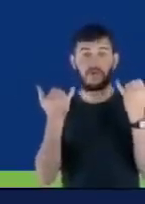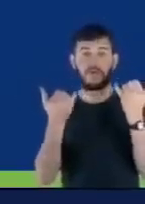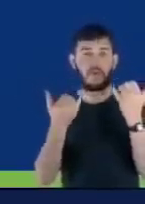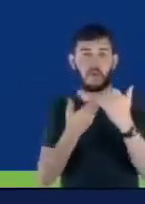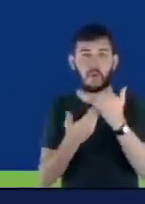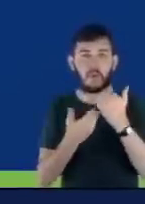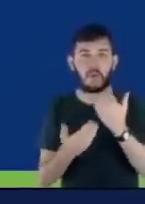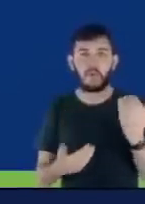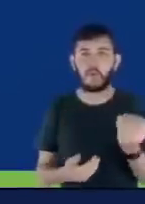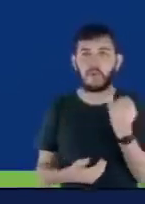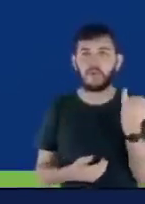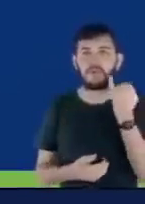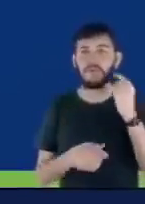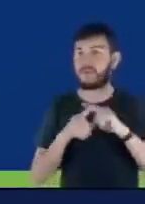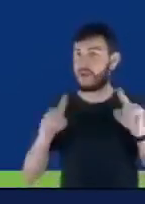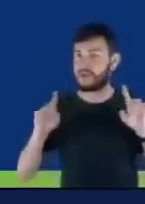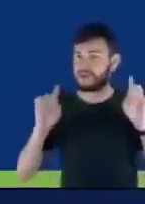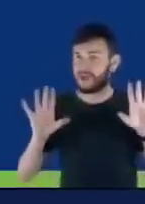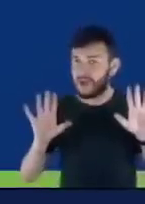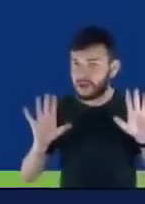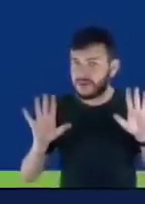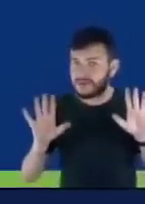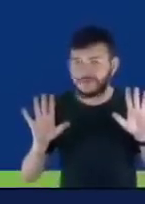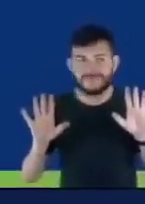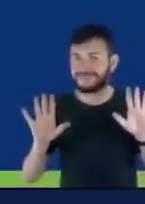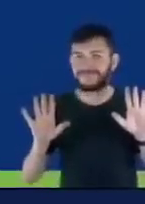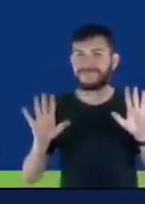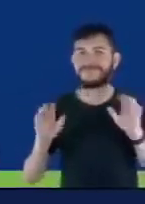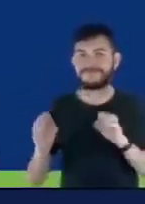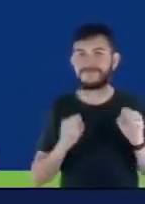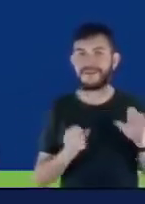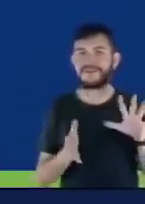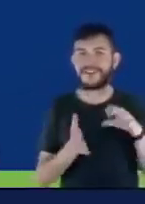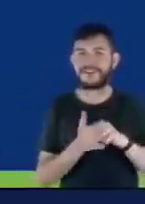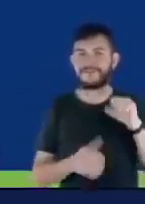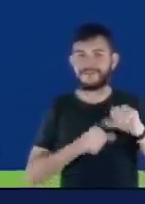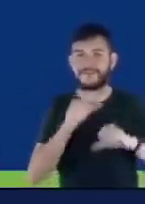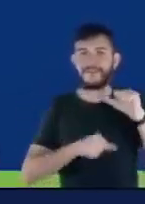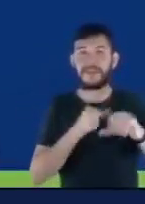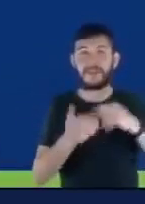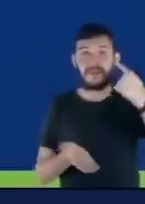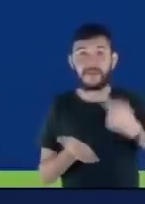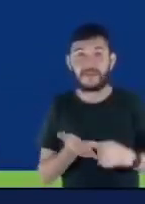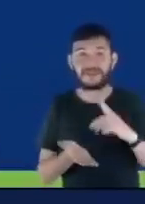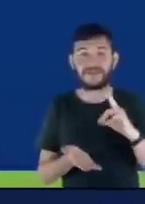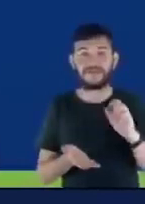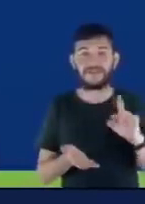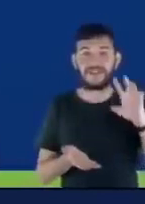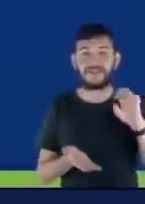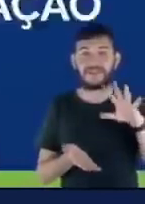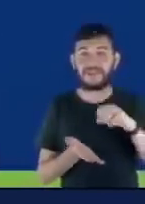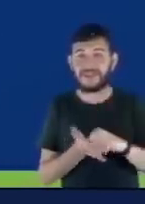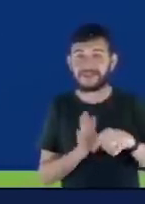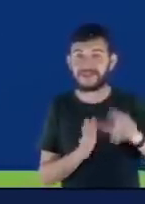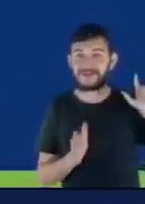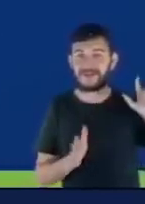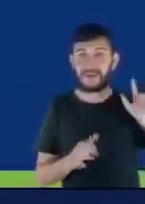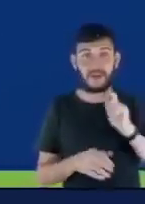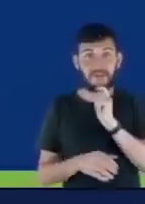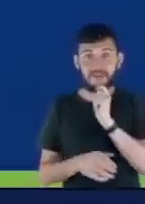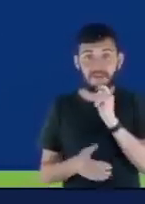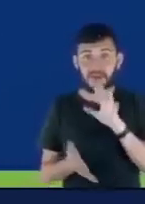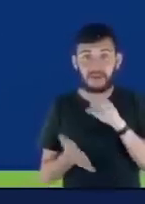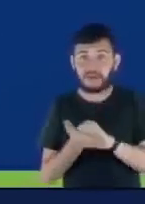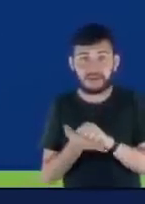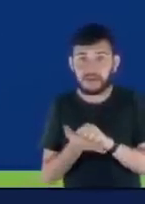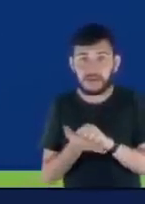importantes. E não é só isso! Você também poderá atualizar o cadastro por meio da confirmação dos dados já cadastrados. Ainda não faz